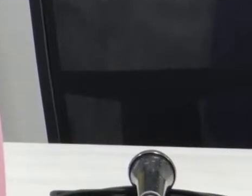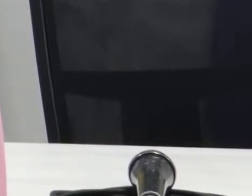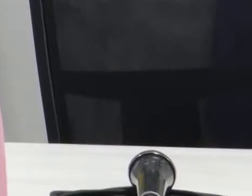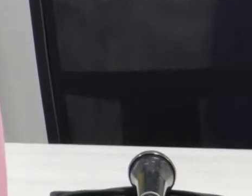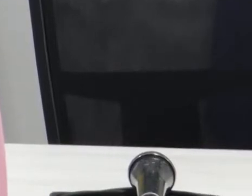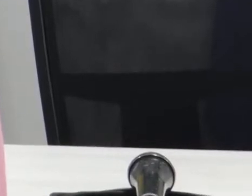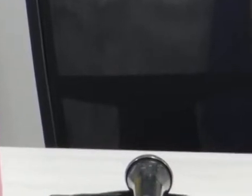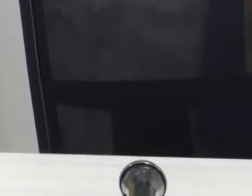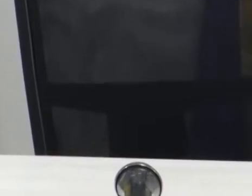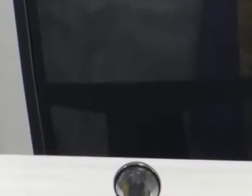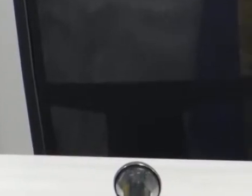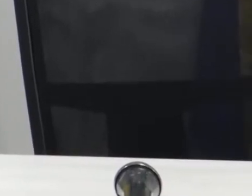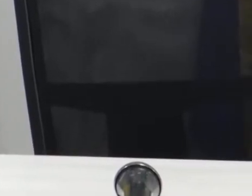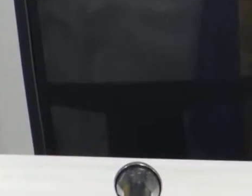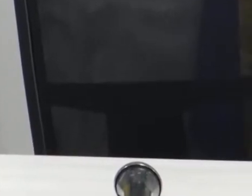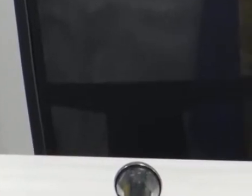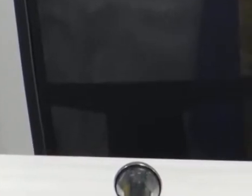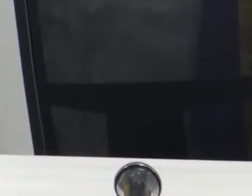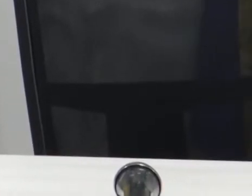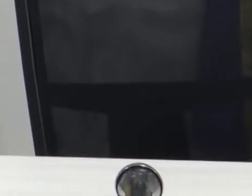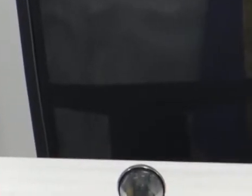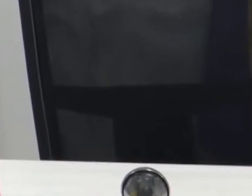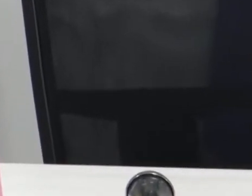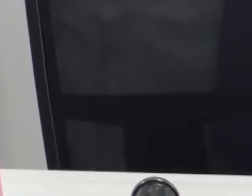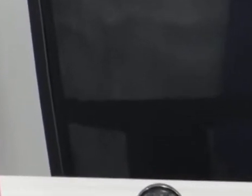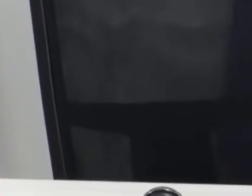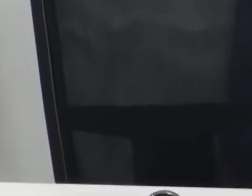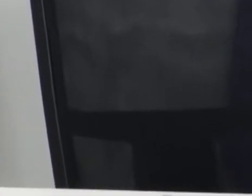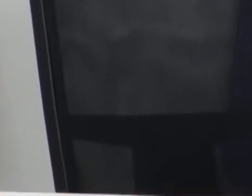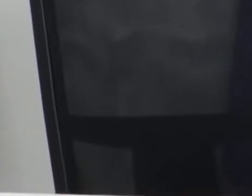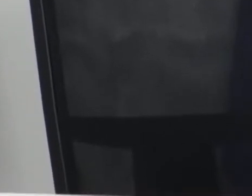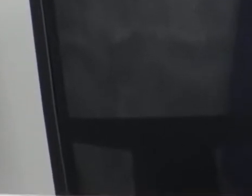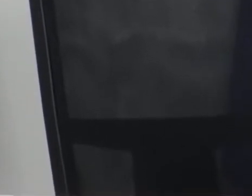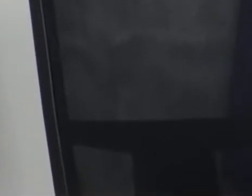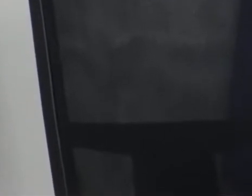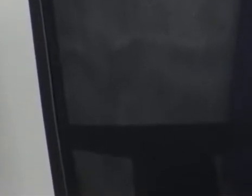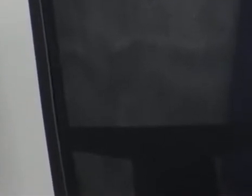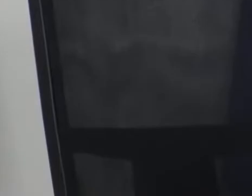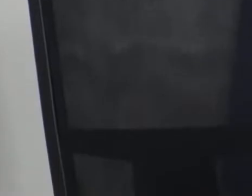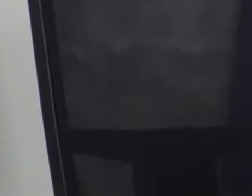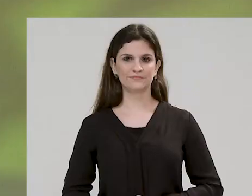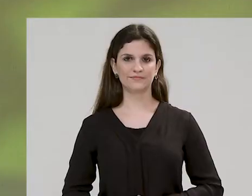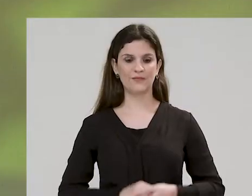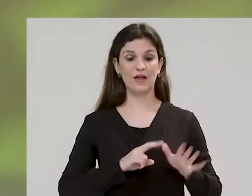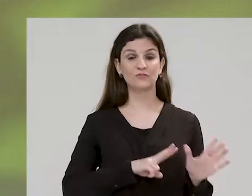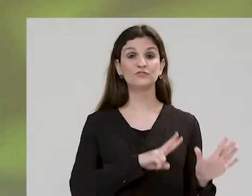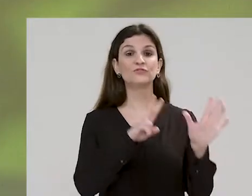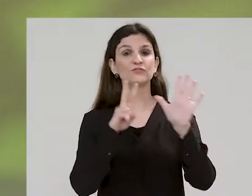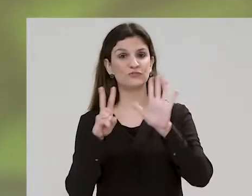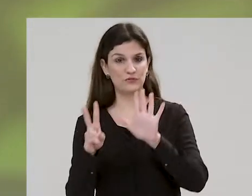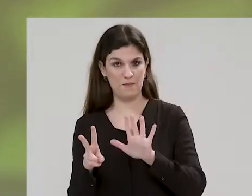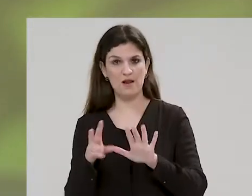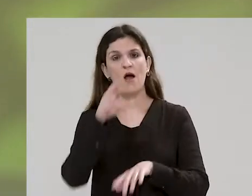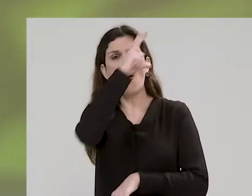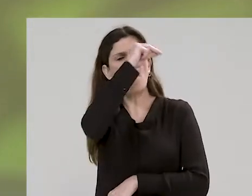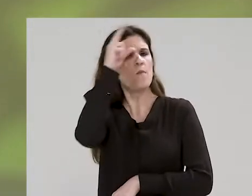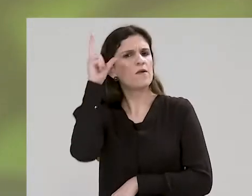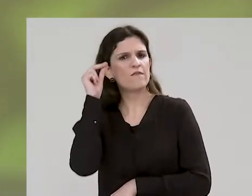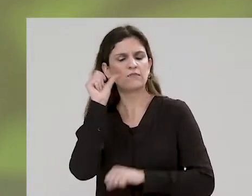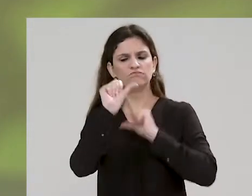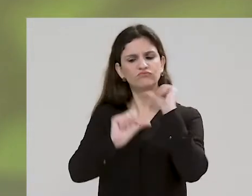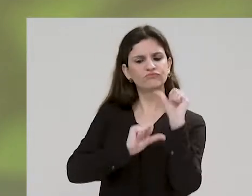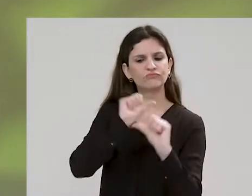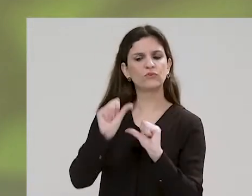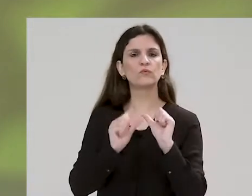das pessoas. Então, quanto mais pessoas estiverem utilizando, o nível de proteção aumenta. Nesta semana, o prefeito